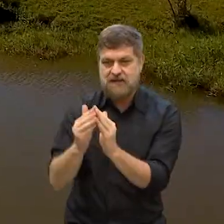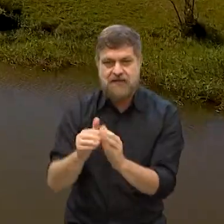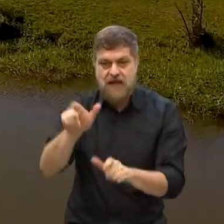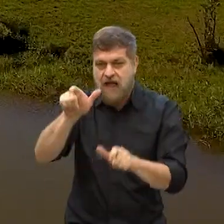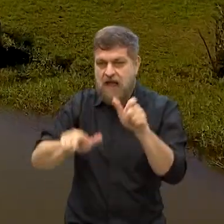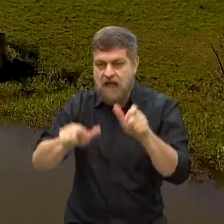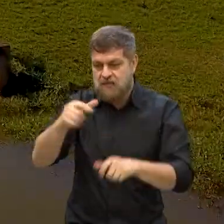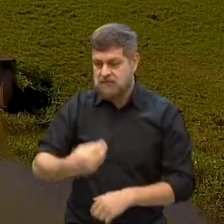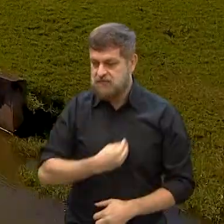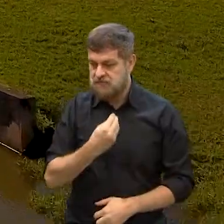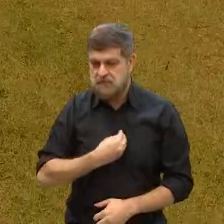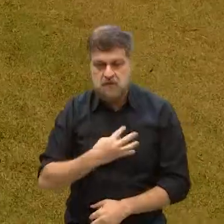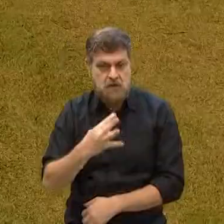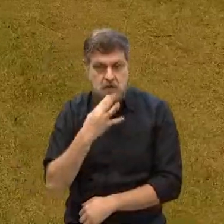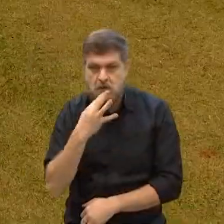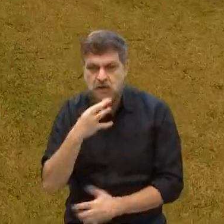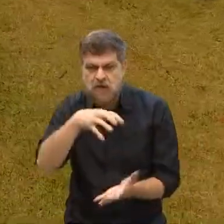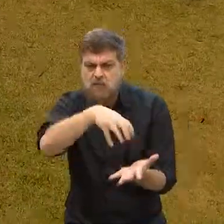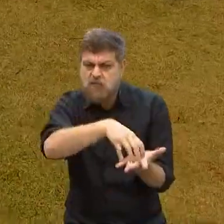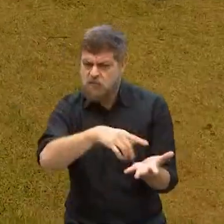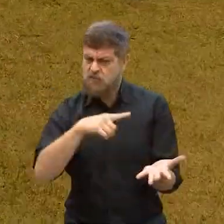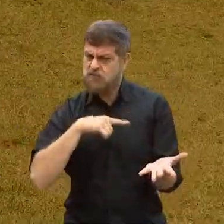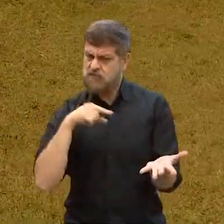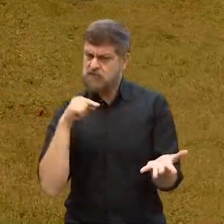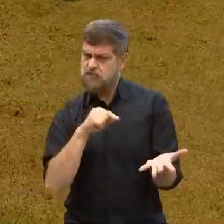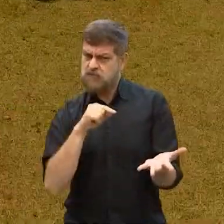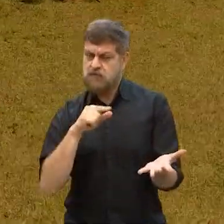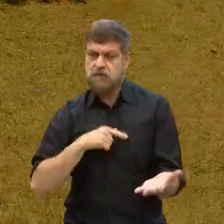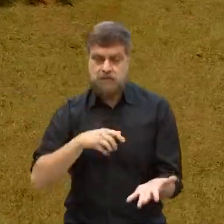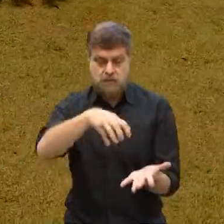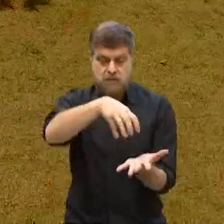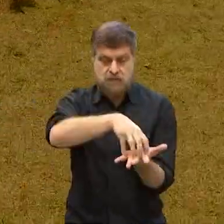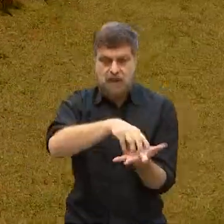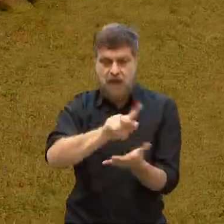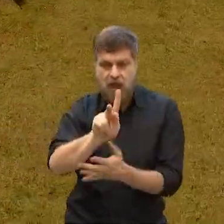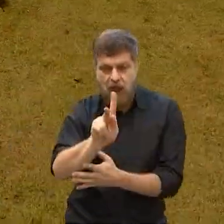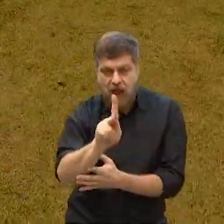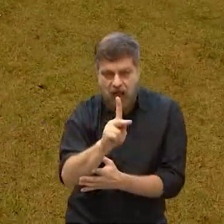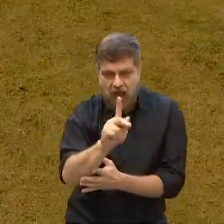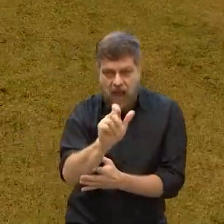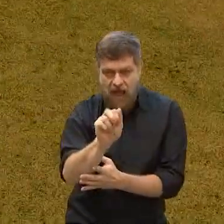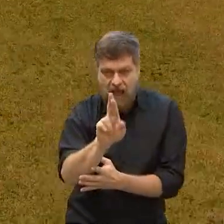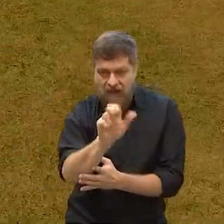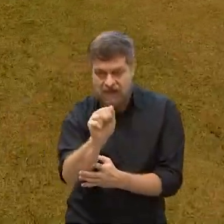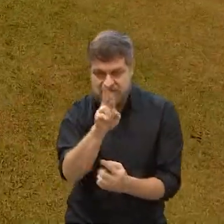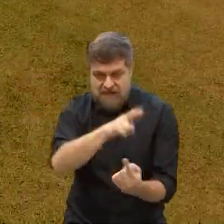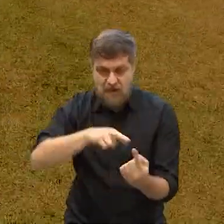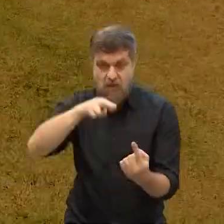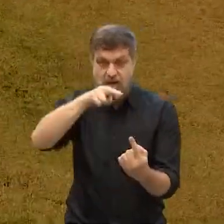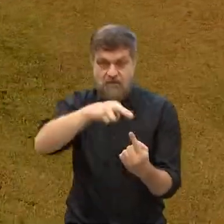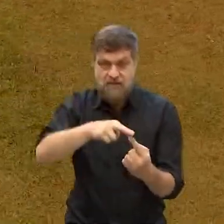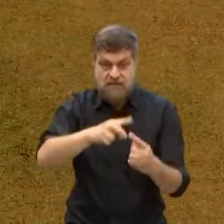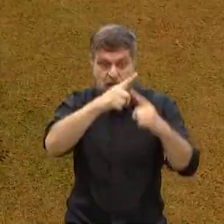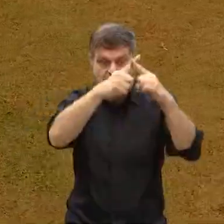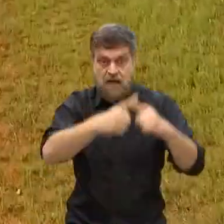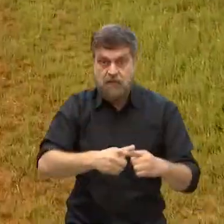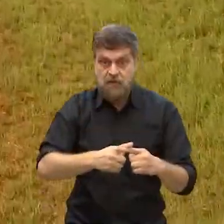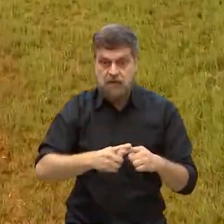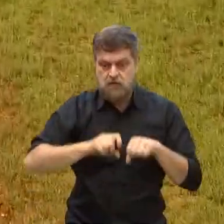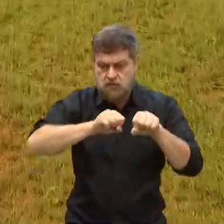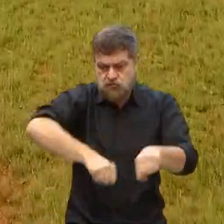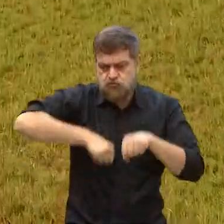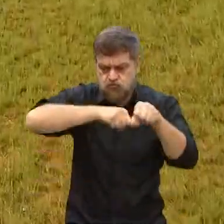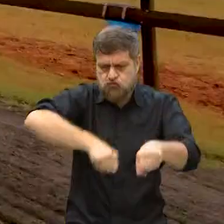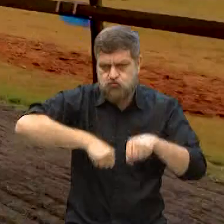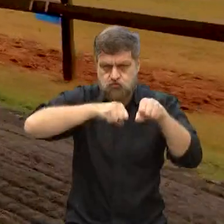que muita gente que mora aqui desconhece. O Aras Albar hoje é referência no que diz respeito ao enduro.